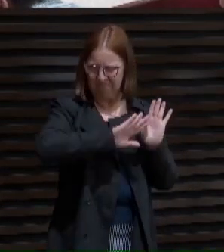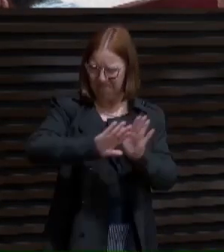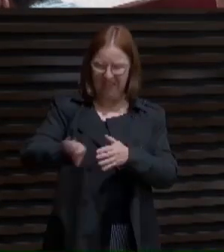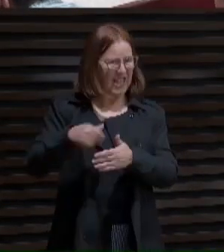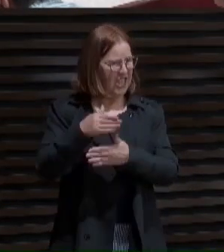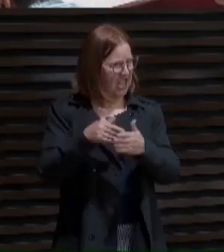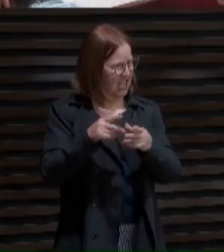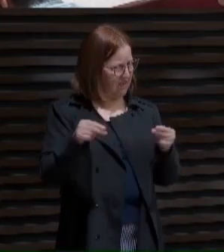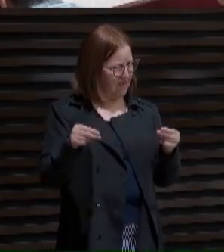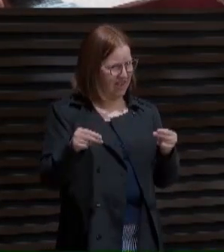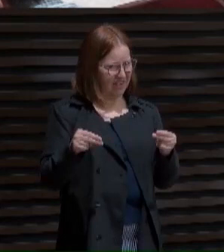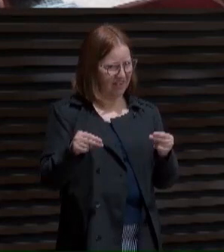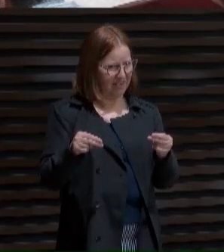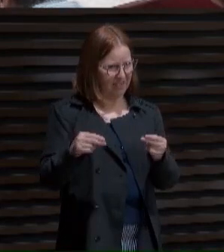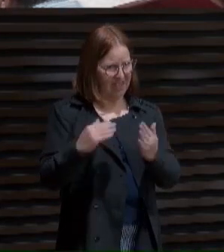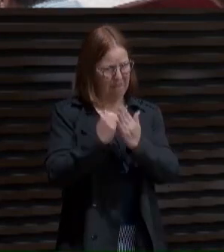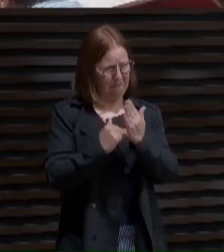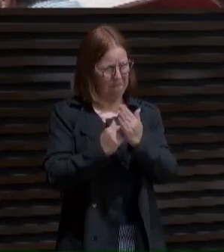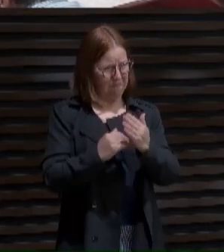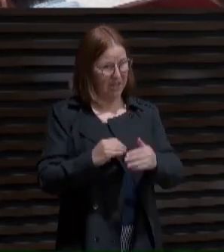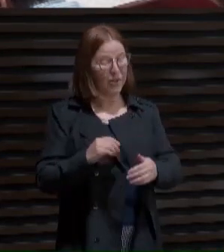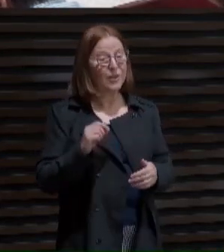e as considero menos que lixo.